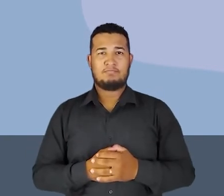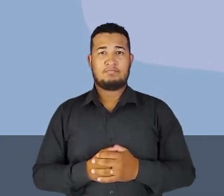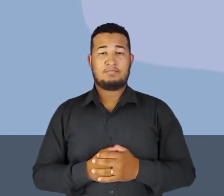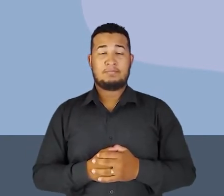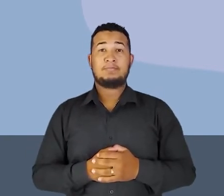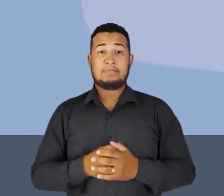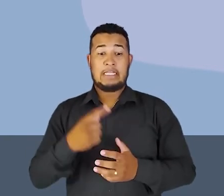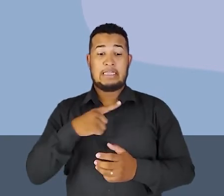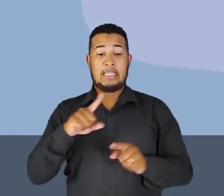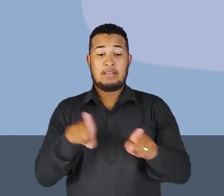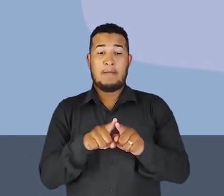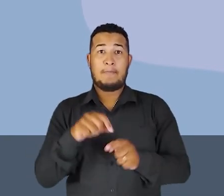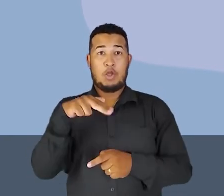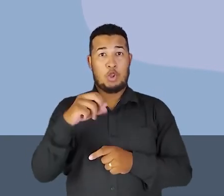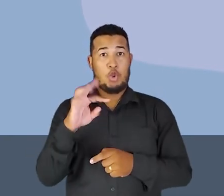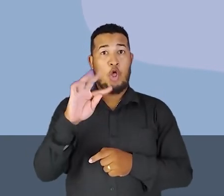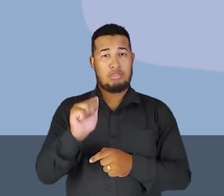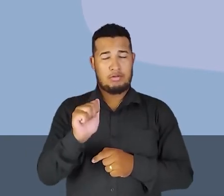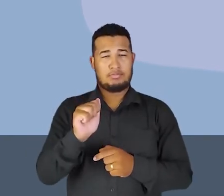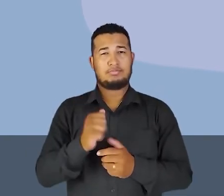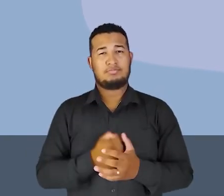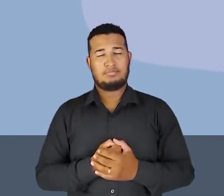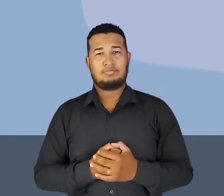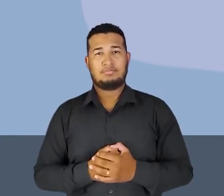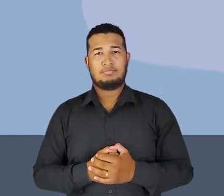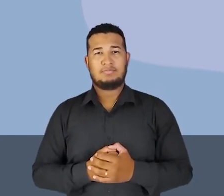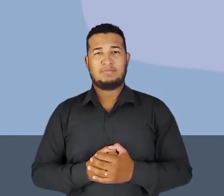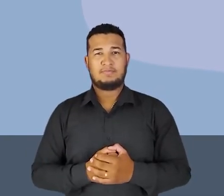nós temos as notas.